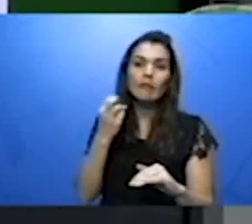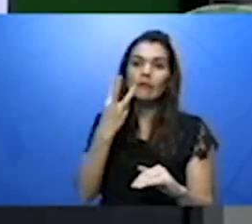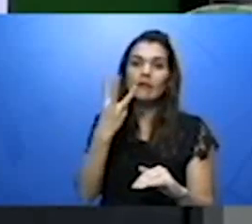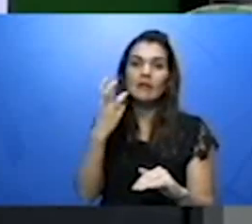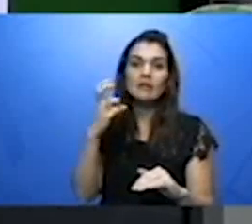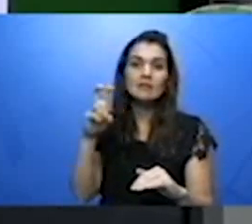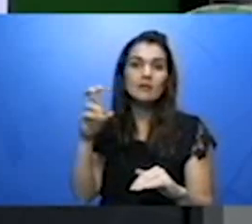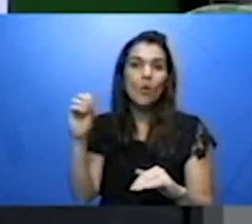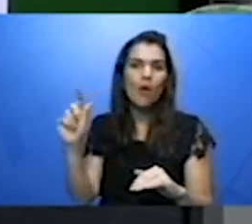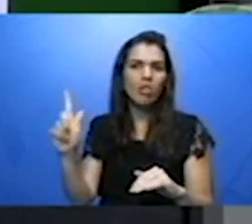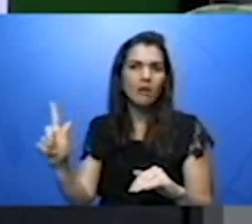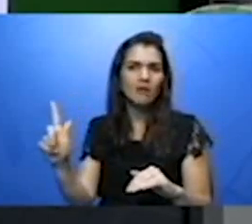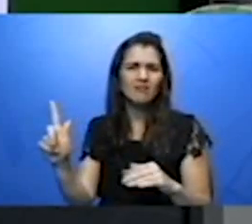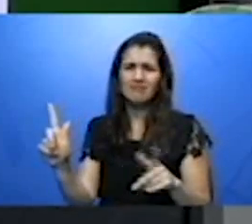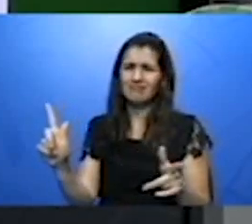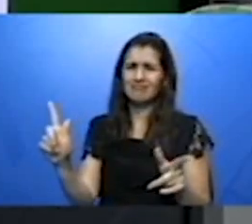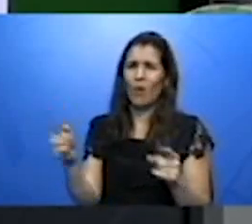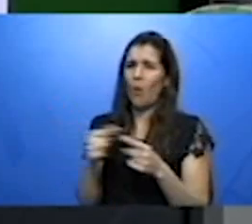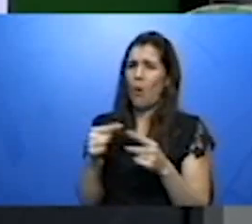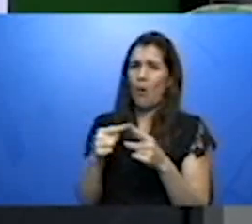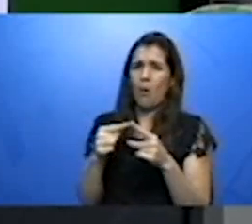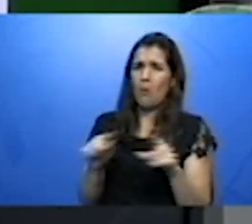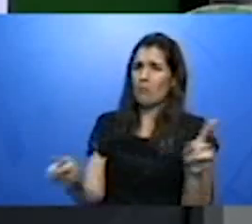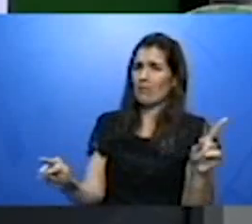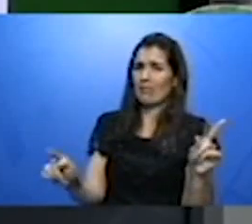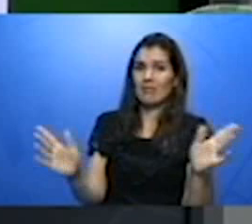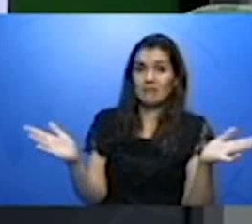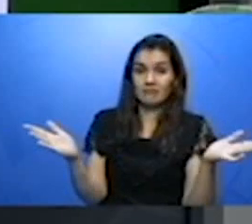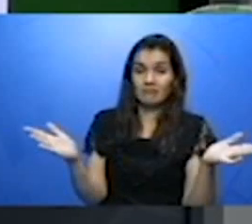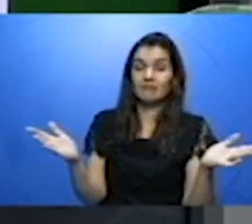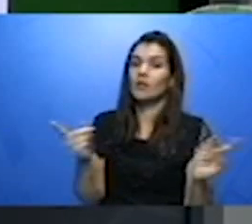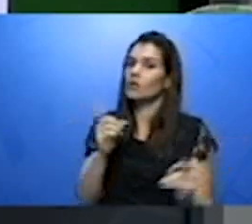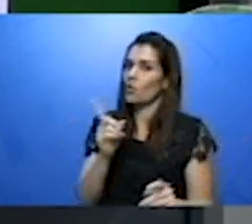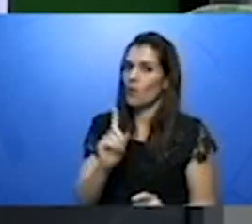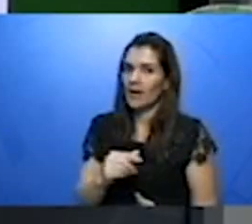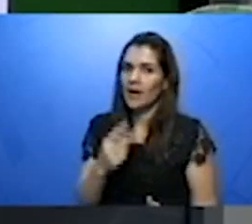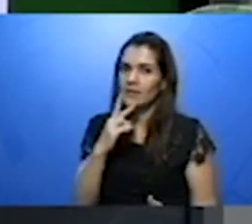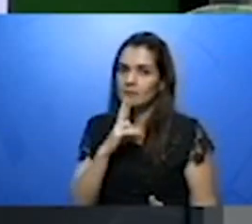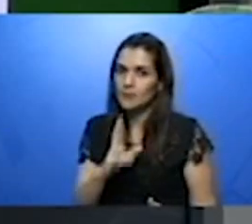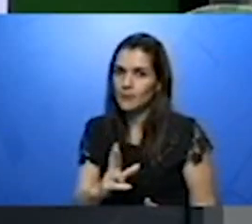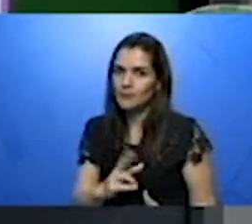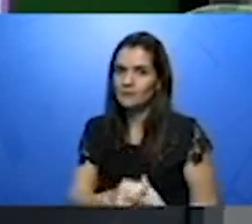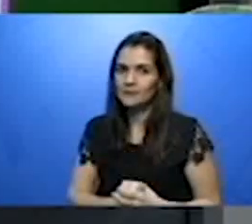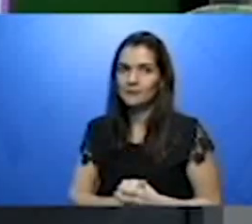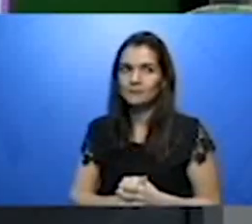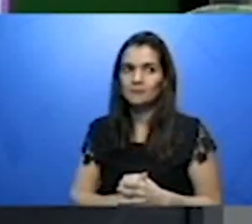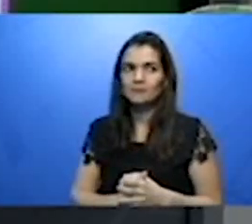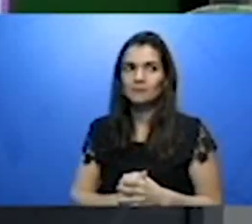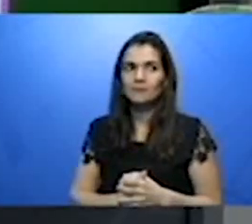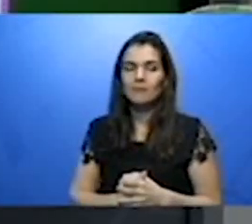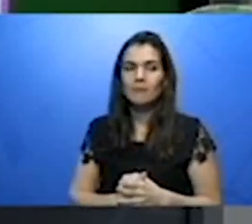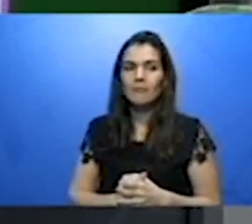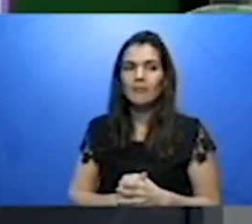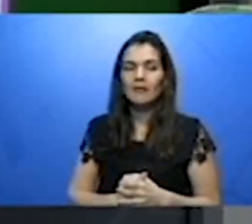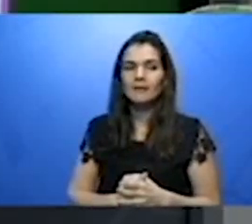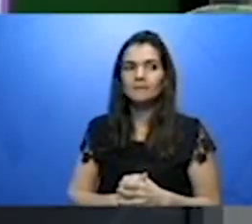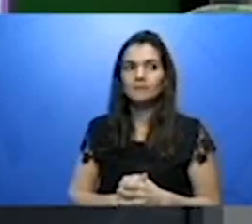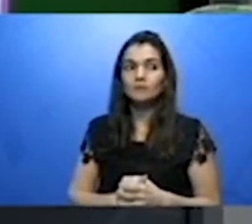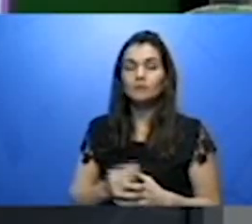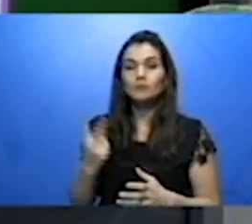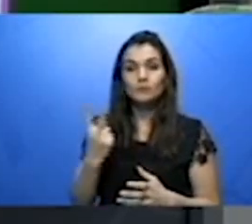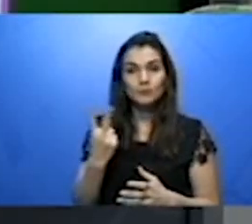fica muito estranho não combinar não é aquele tá bom bom então agora continuando